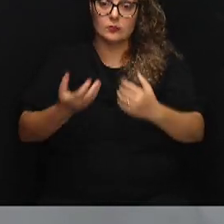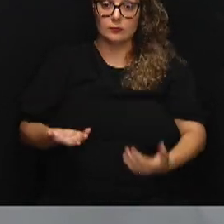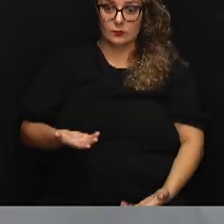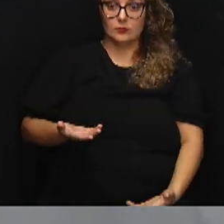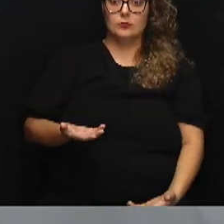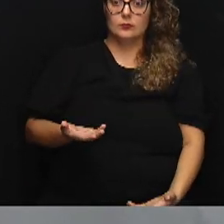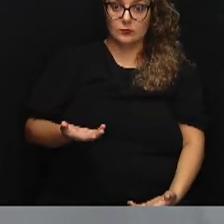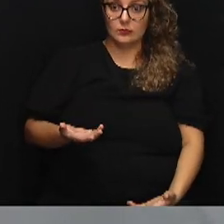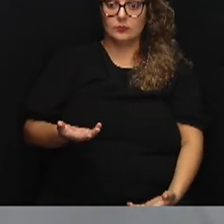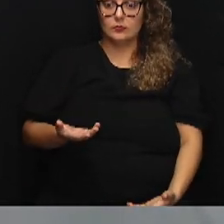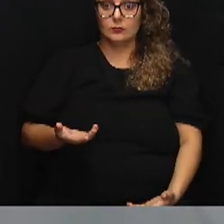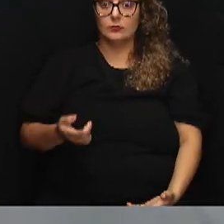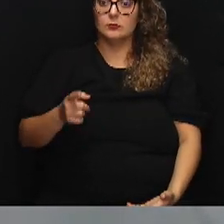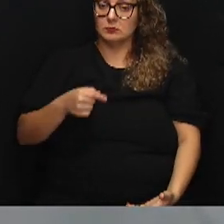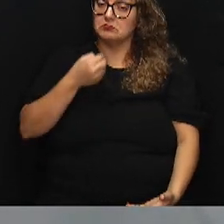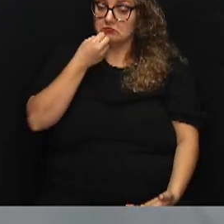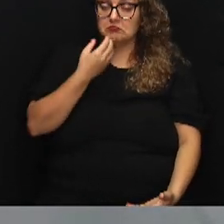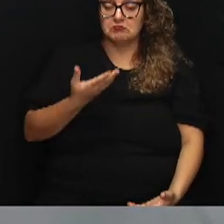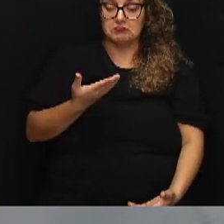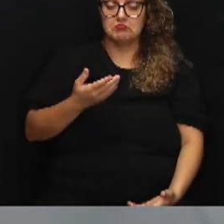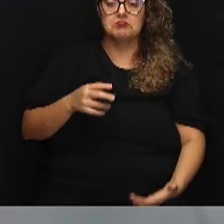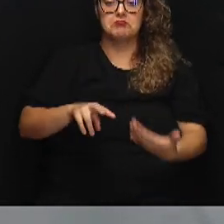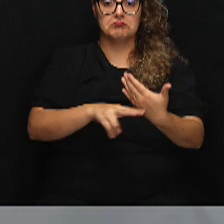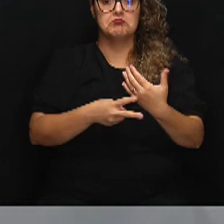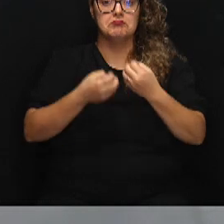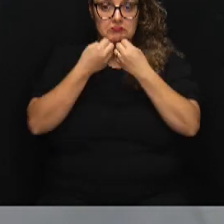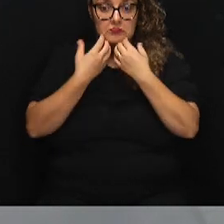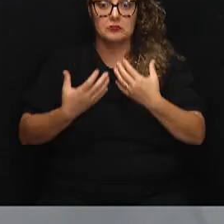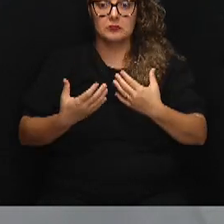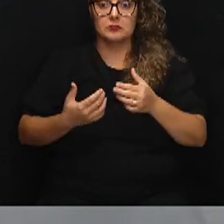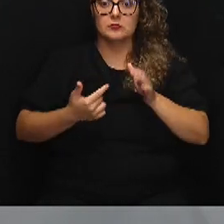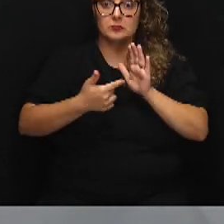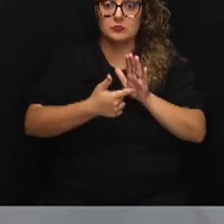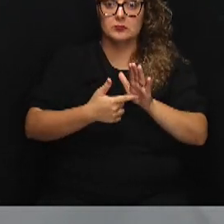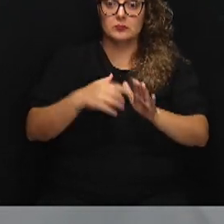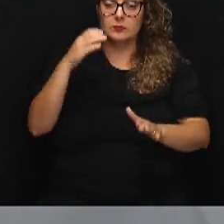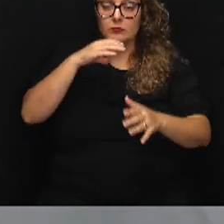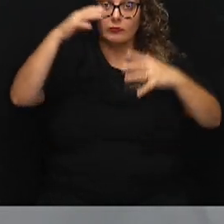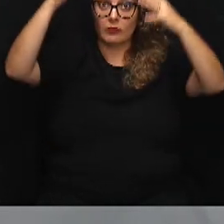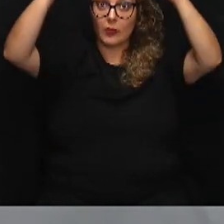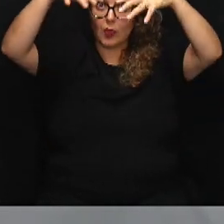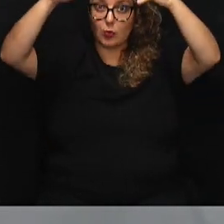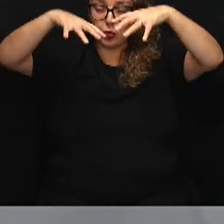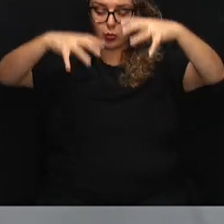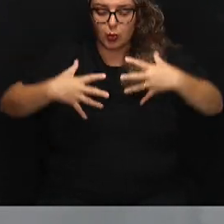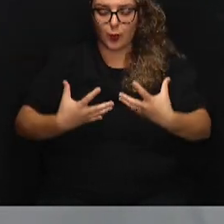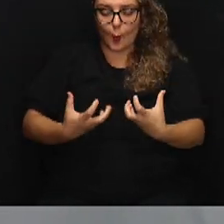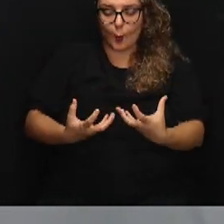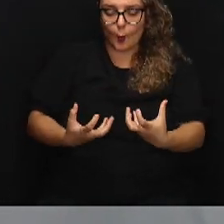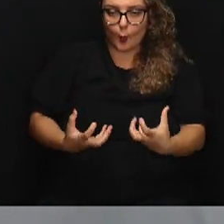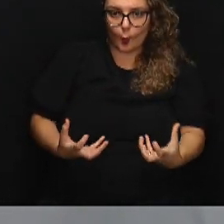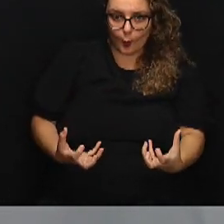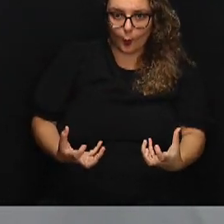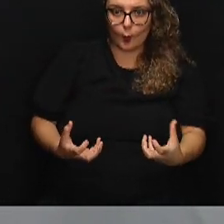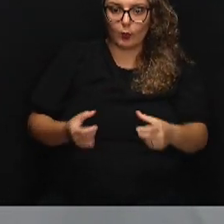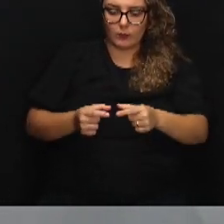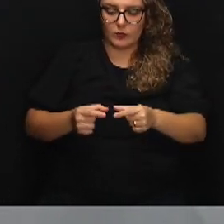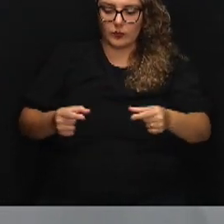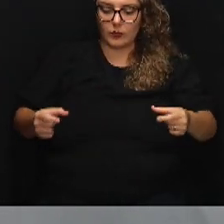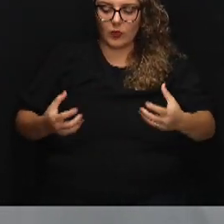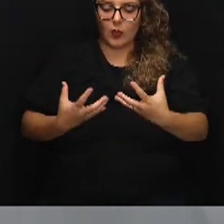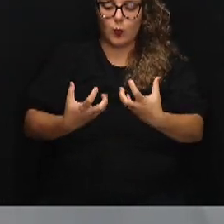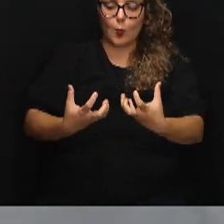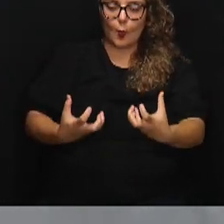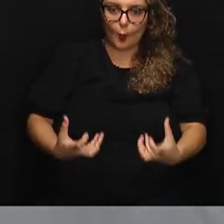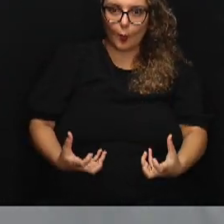bem promissores, mostrando a rápida absorção de água no solo. Nós estamos trabalhando já com uma amostra de